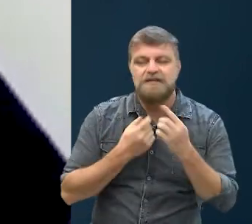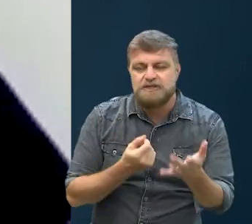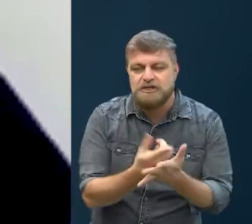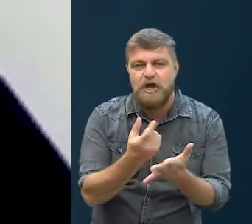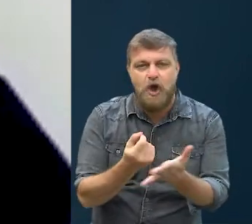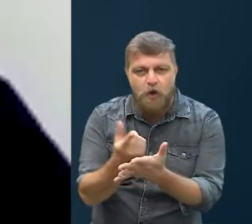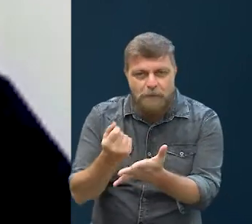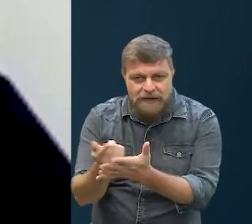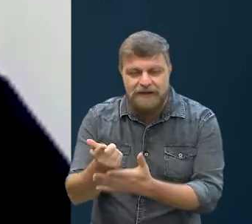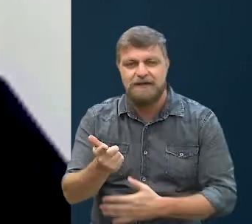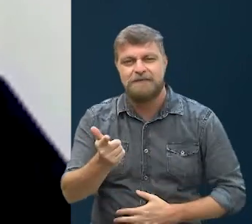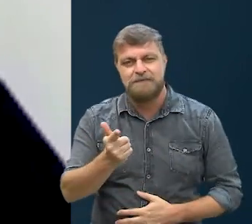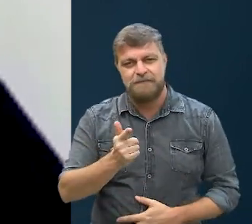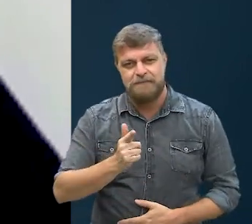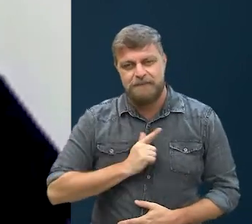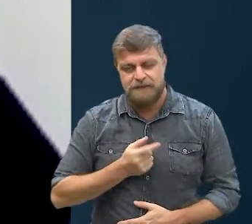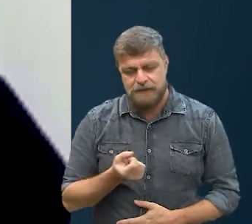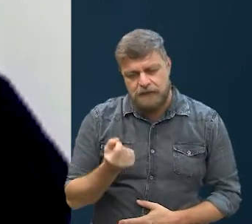Existem algumas